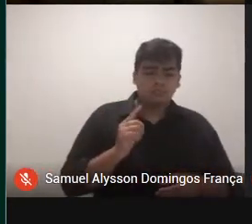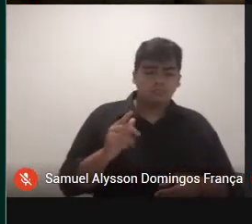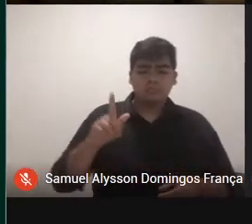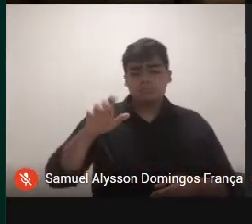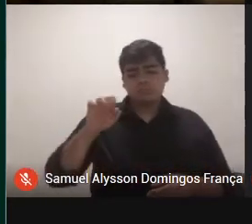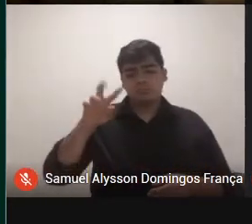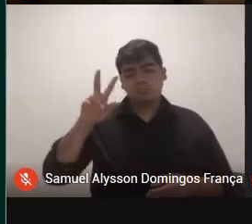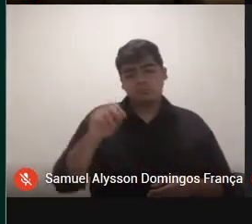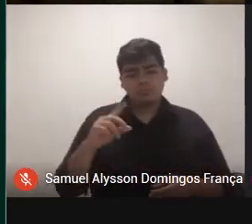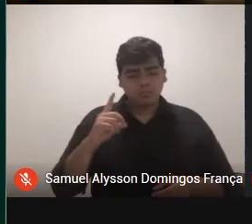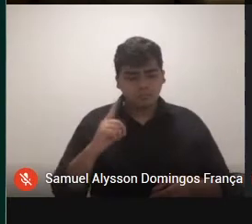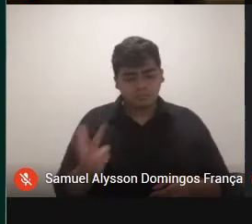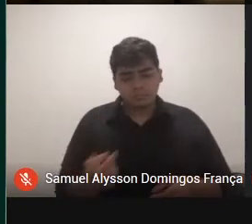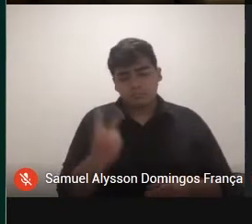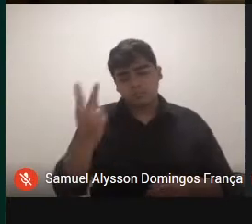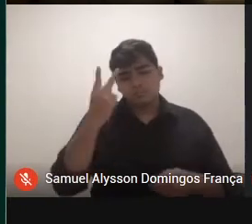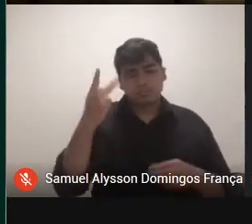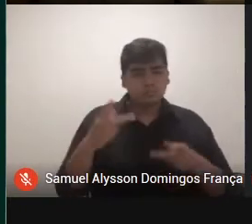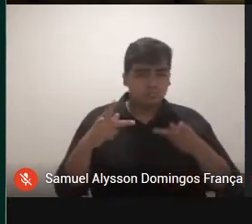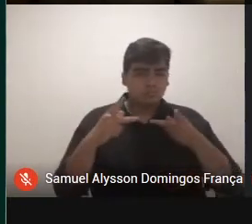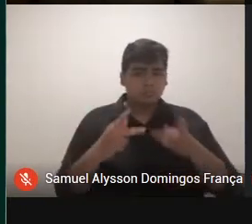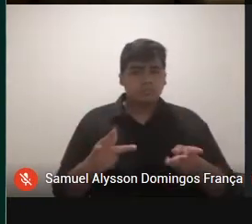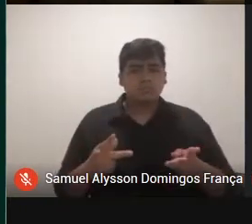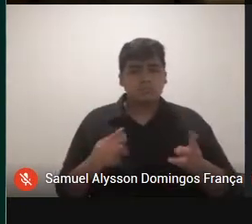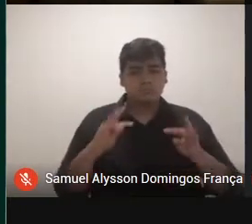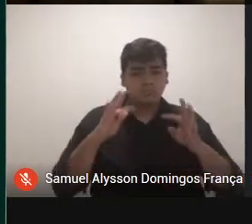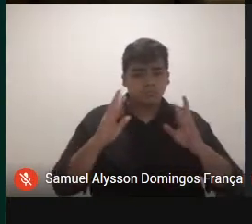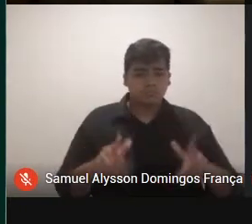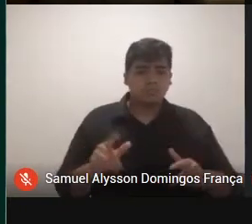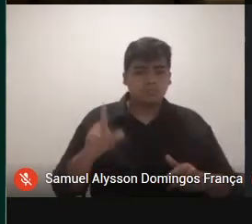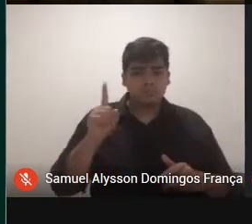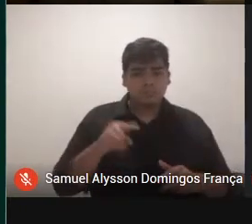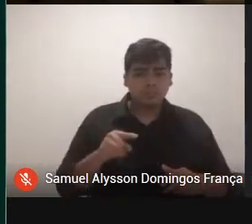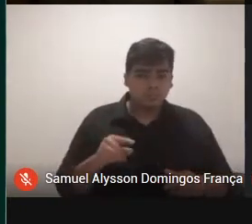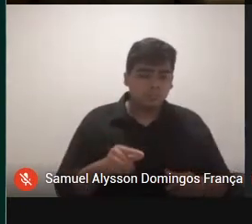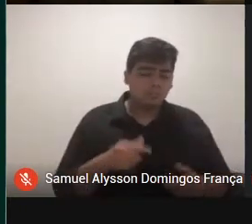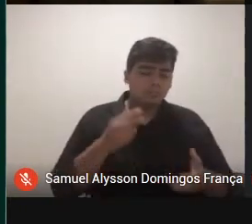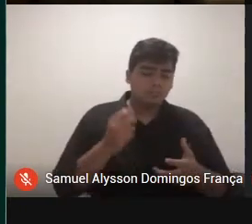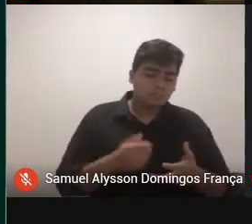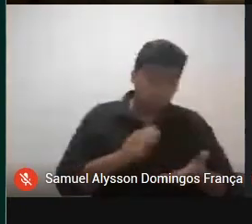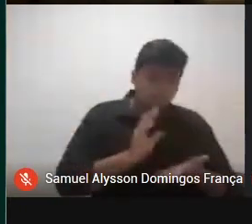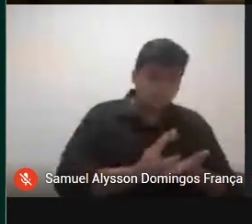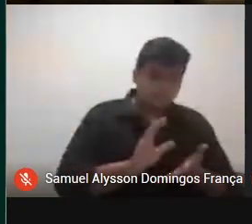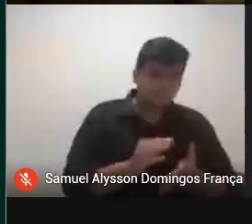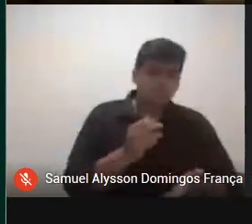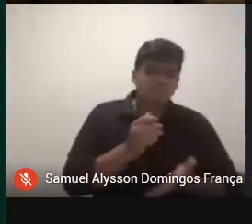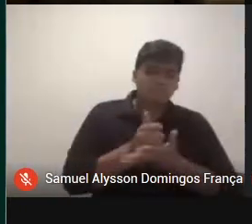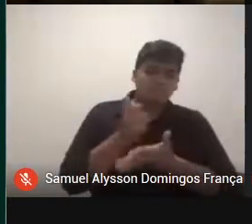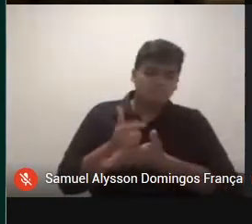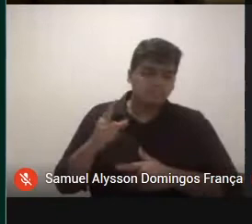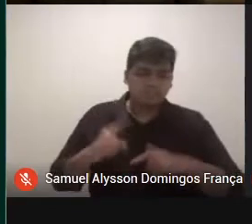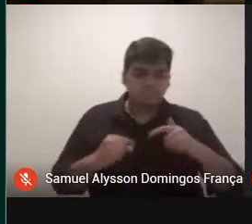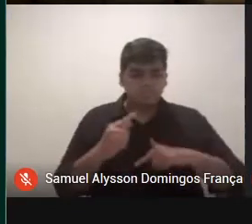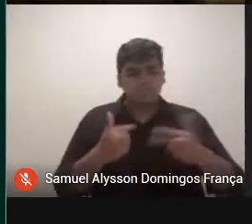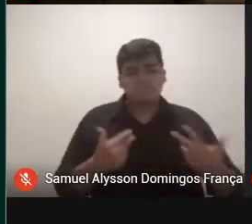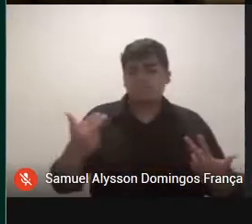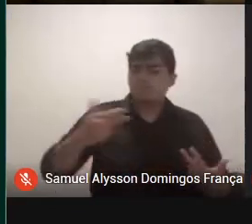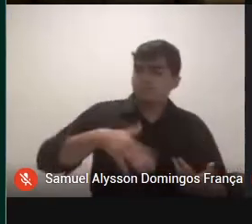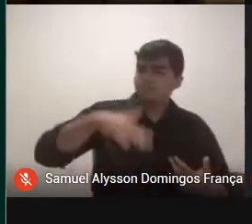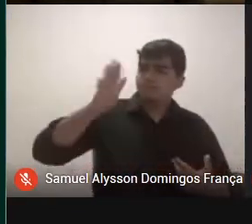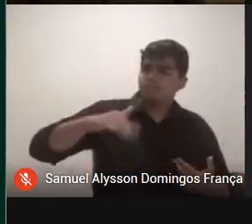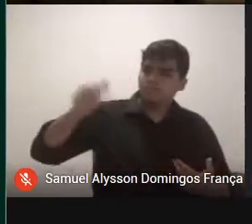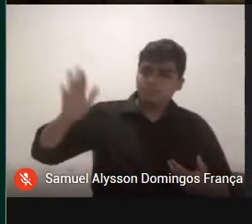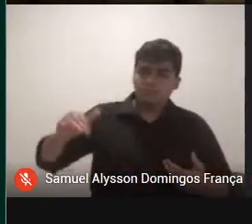desse projeto foi vestido na compra de materiais, filamentos, até a própria tinta da parede da biblioteca,